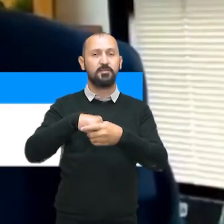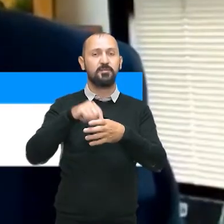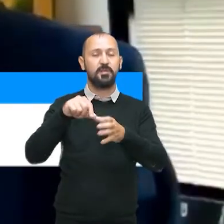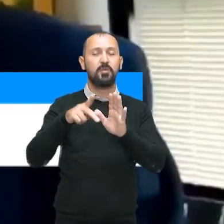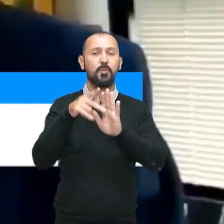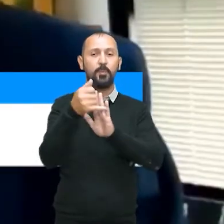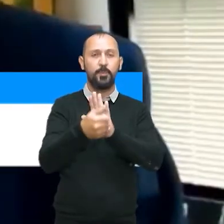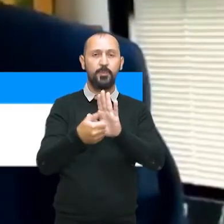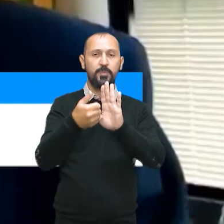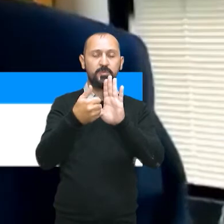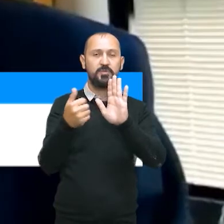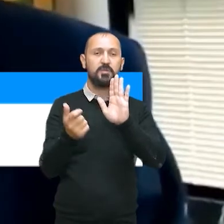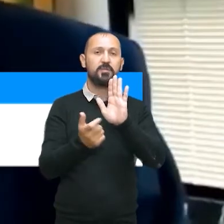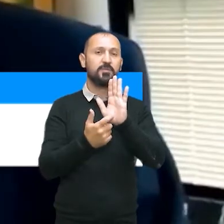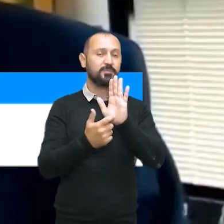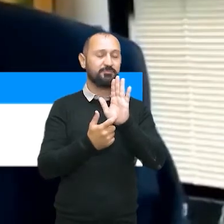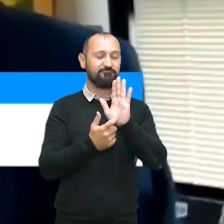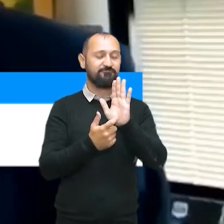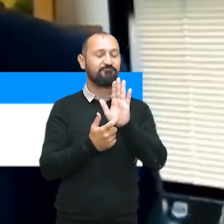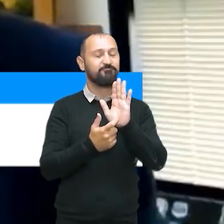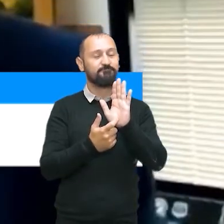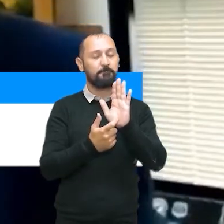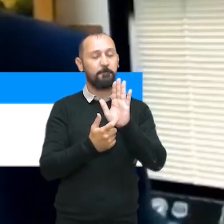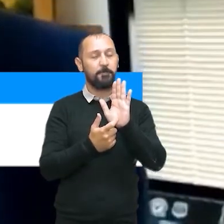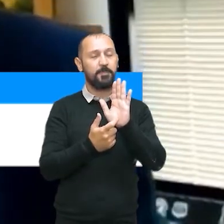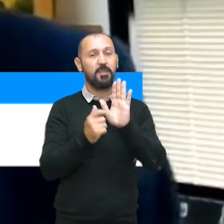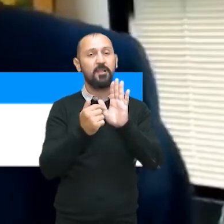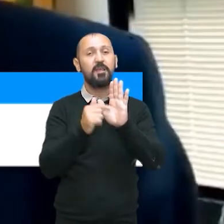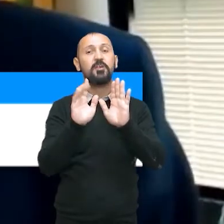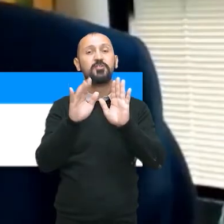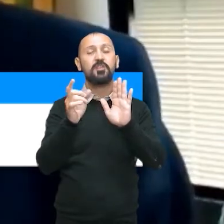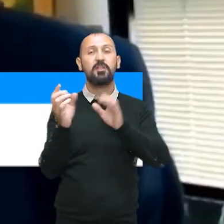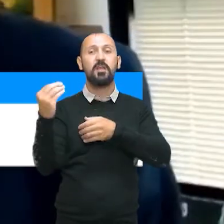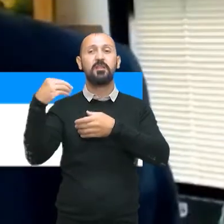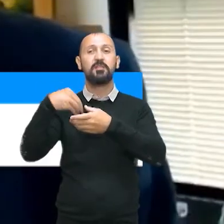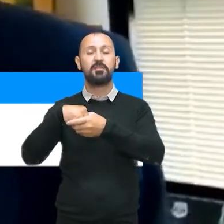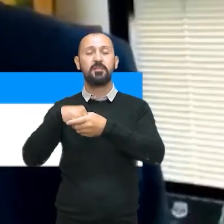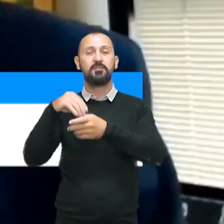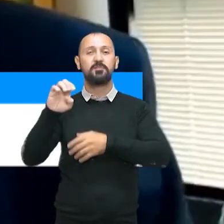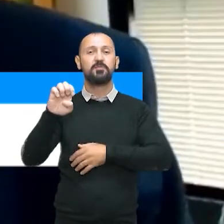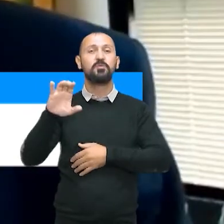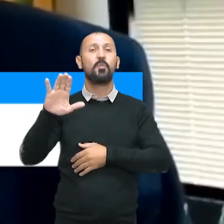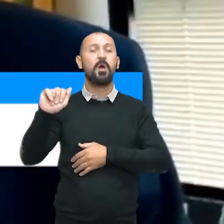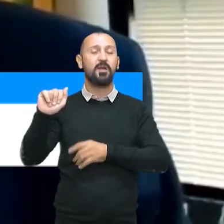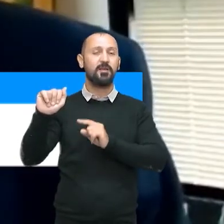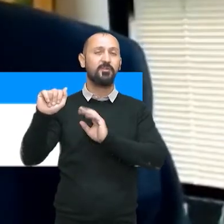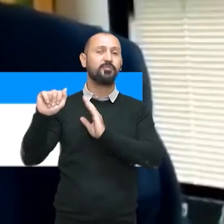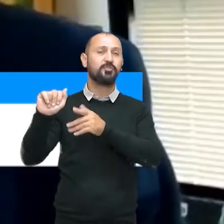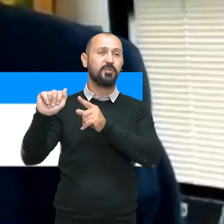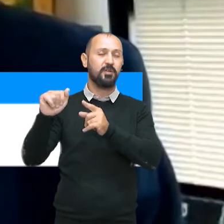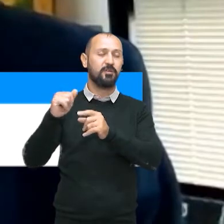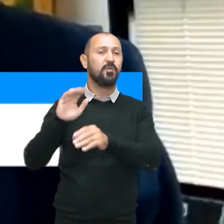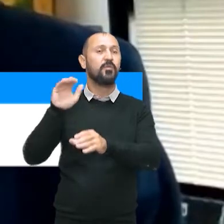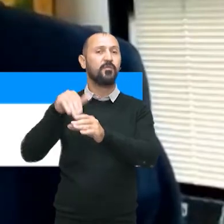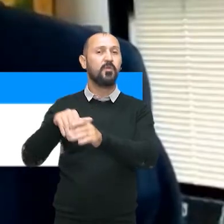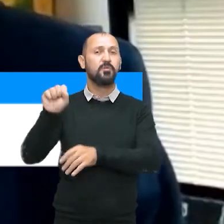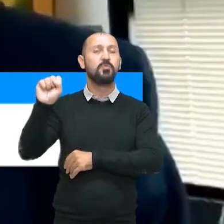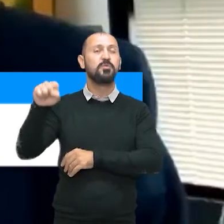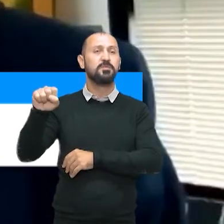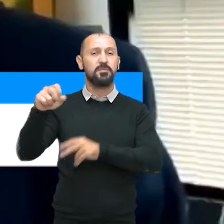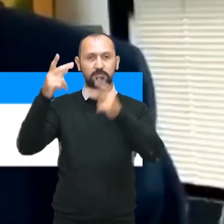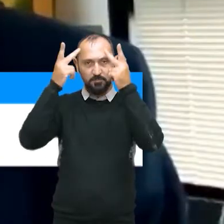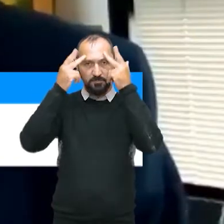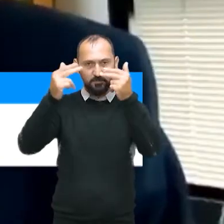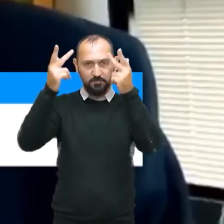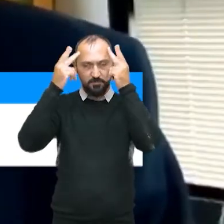que está estabelecido nesse projeto, ele está previsto no Estatuto da Criança e do Adolescente. Então, eu